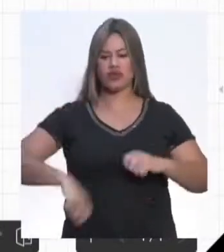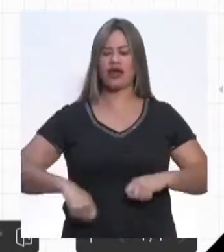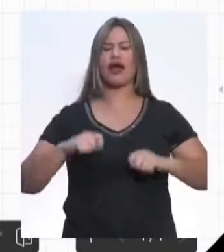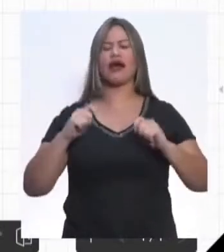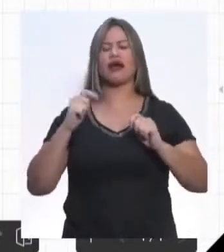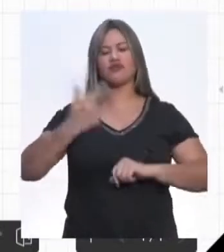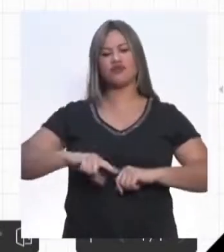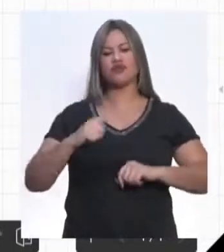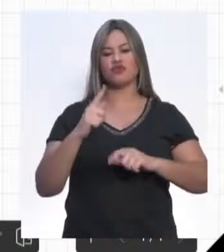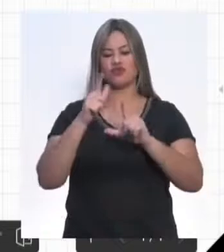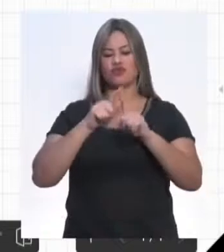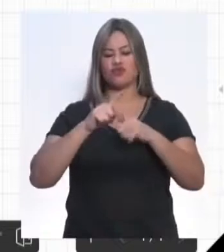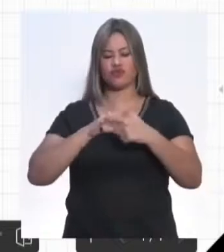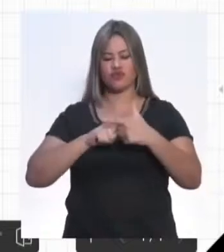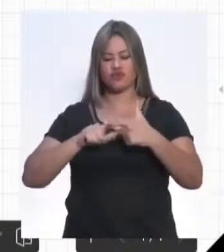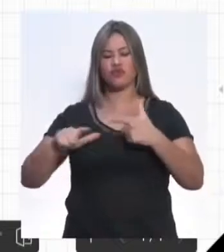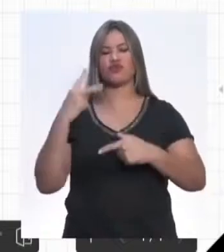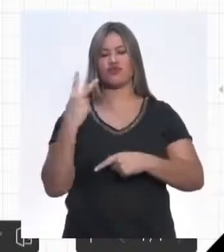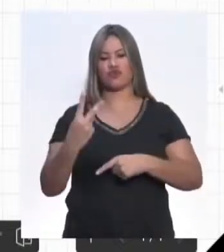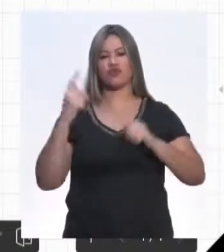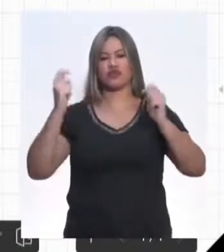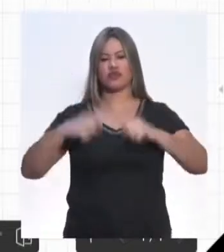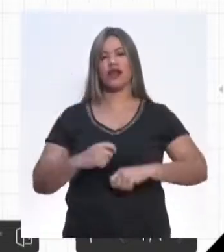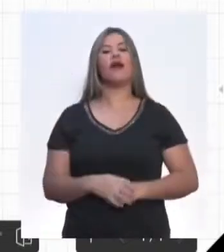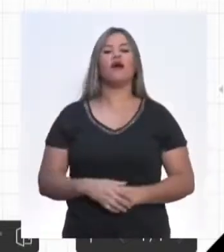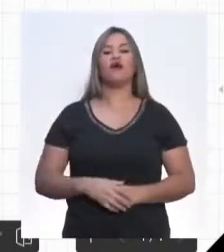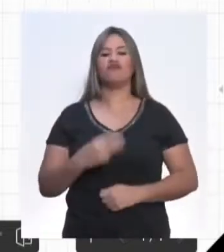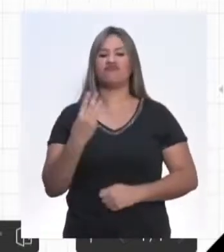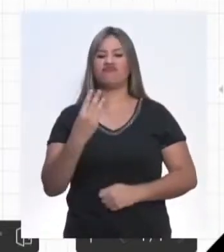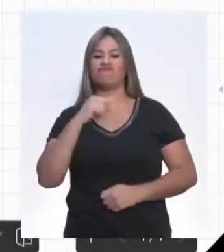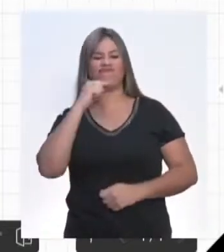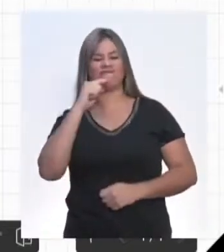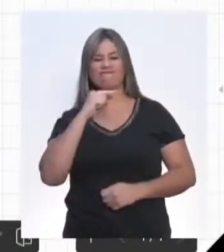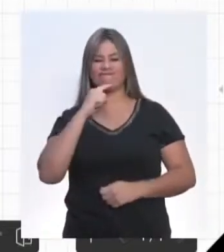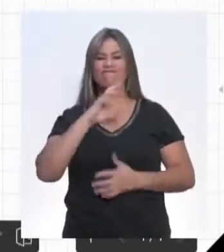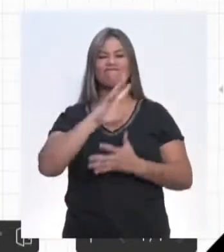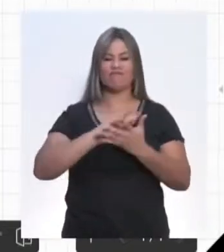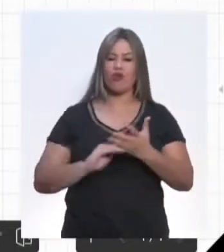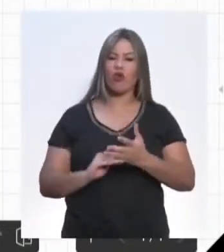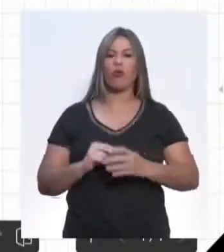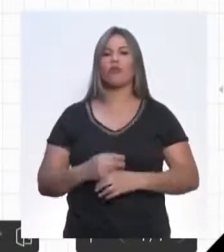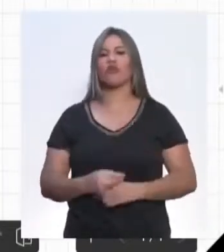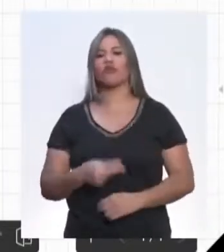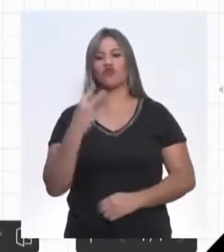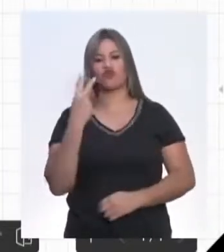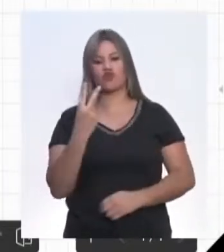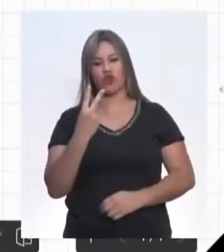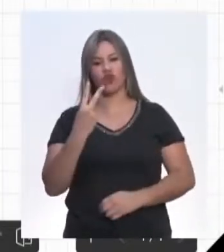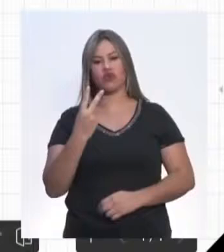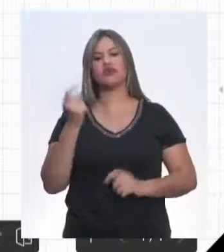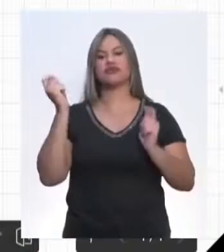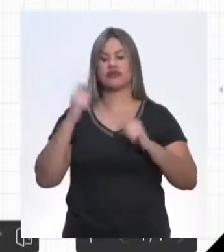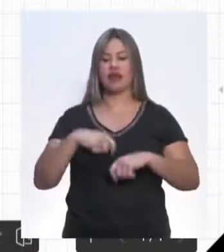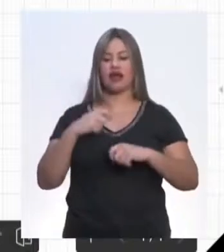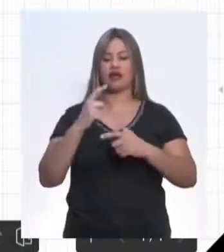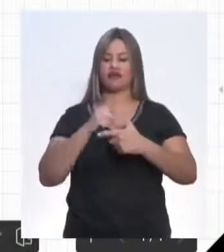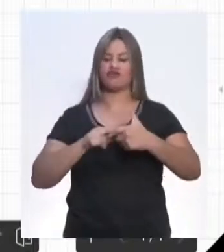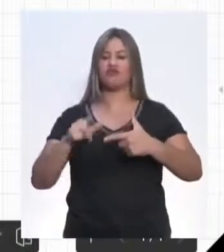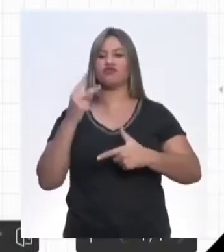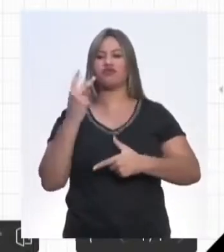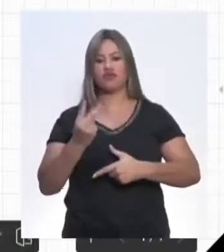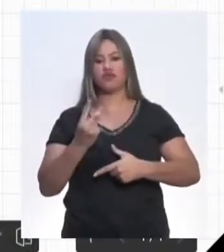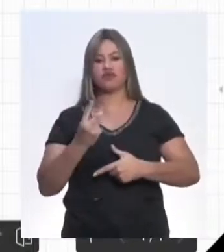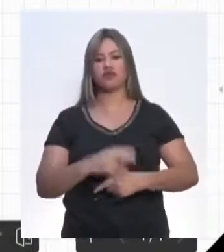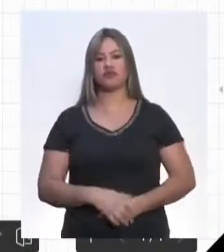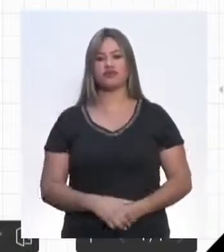Ale? Exatamente. Então, divide por 2 aqui, o 3 não dá, copia. O 2 aqui, ó, eu consigo dividir pelo 2. Que